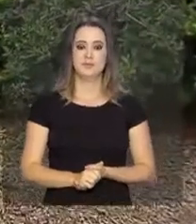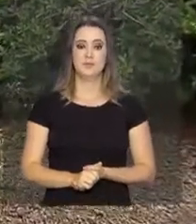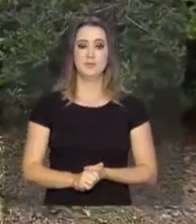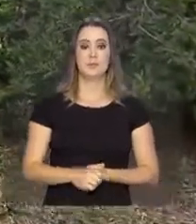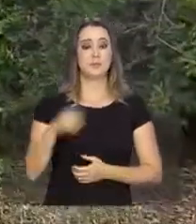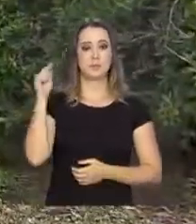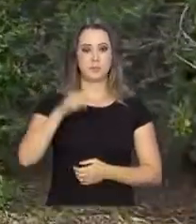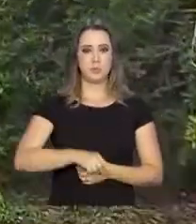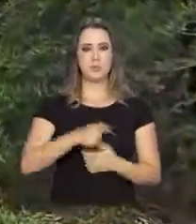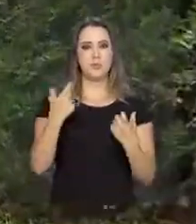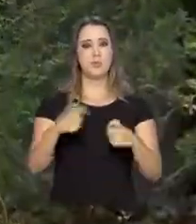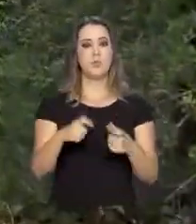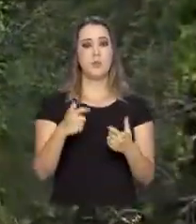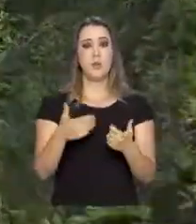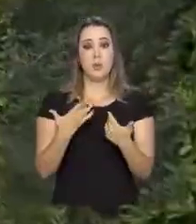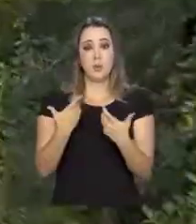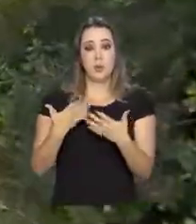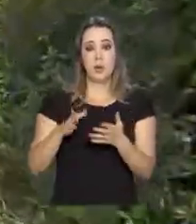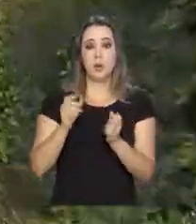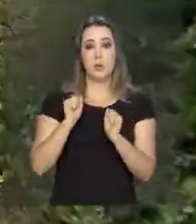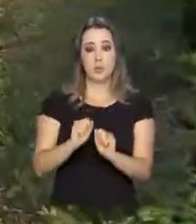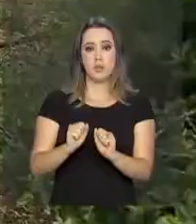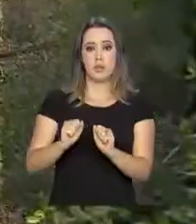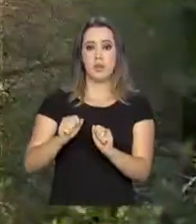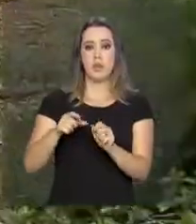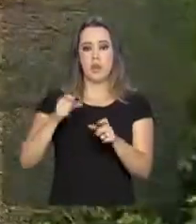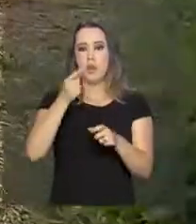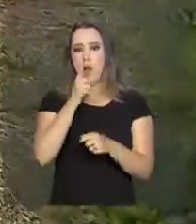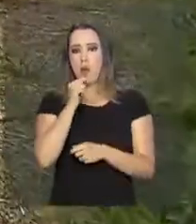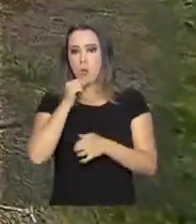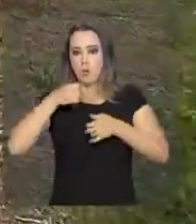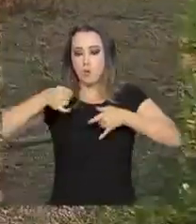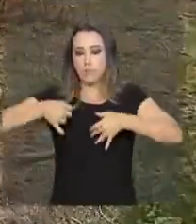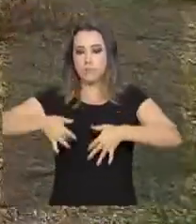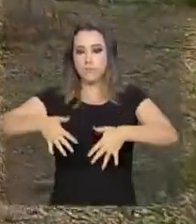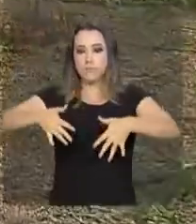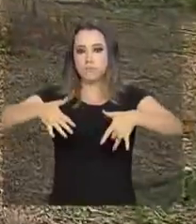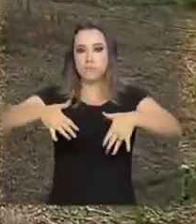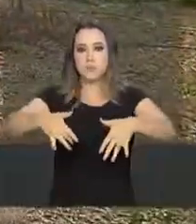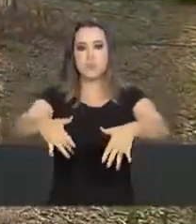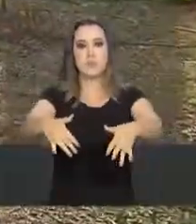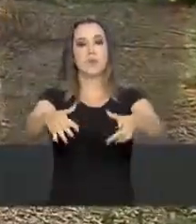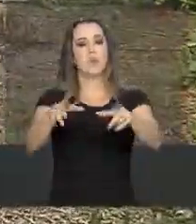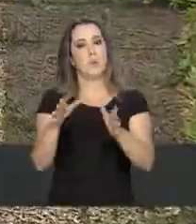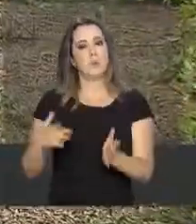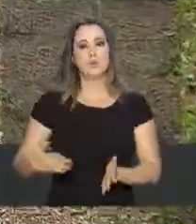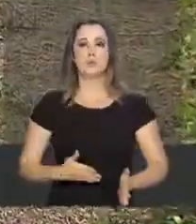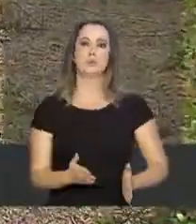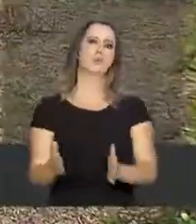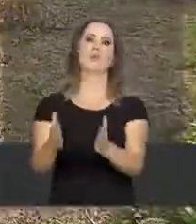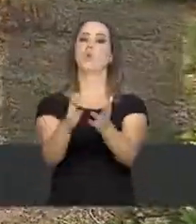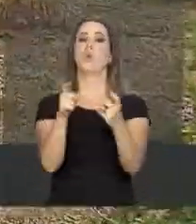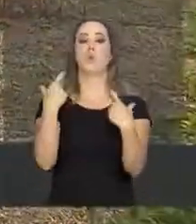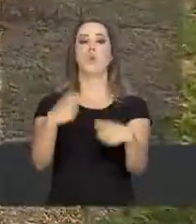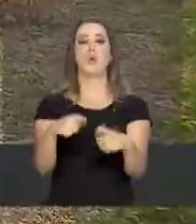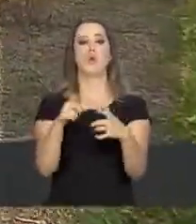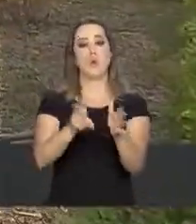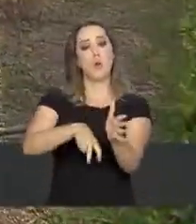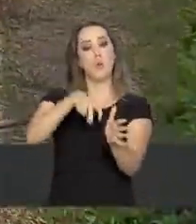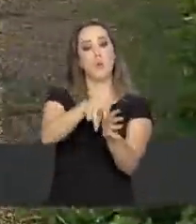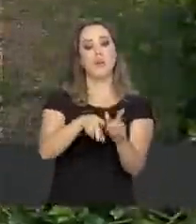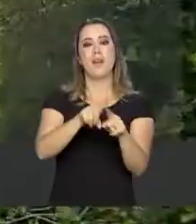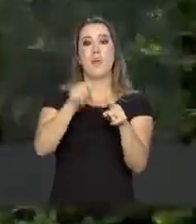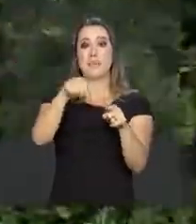Esse daqui é o chamado perímetro irrigado de Tabuleiros Litorâneos no Piauí, uma área rural numa região de seca do norte